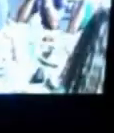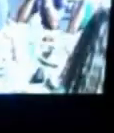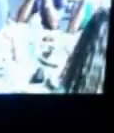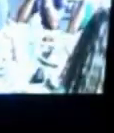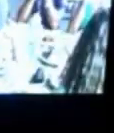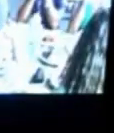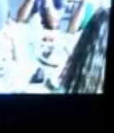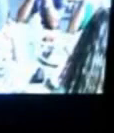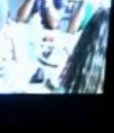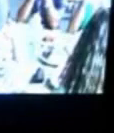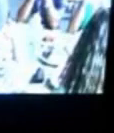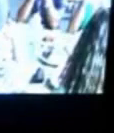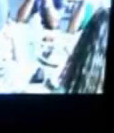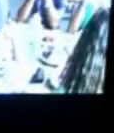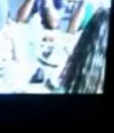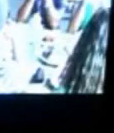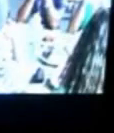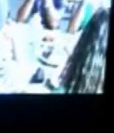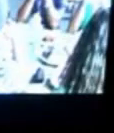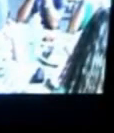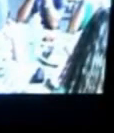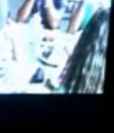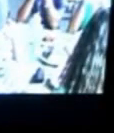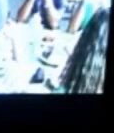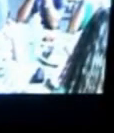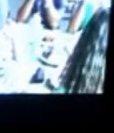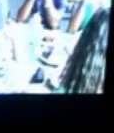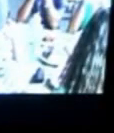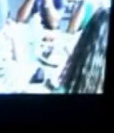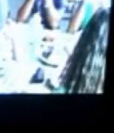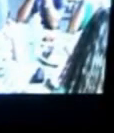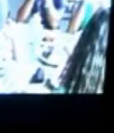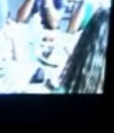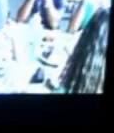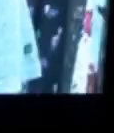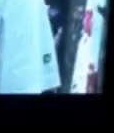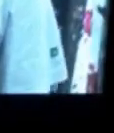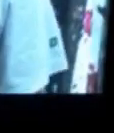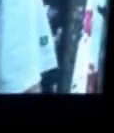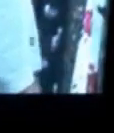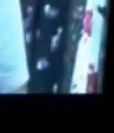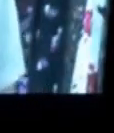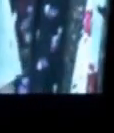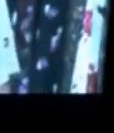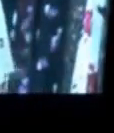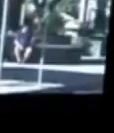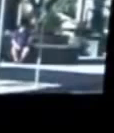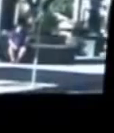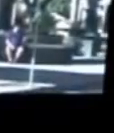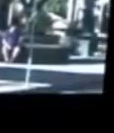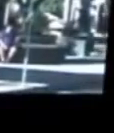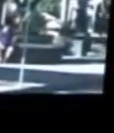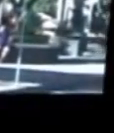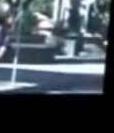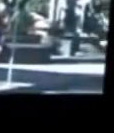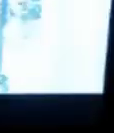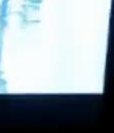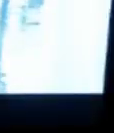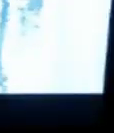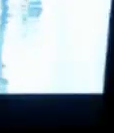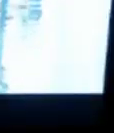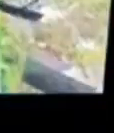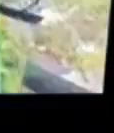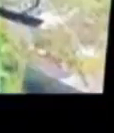gastronomia para reforçar as possibilidades dos turistas estarem desfrutando e conhecendo